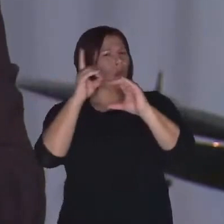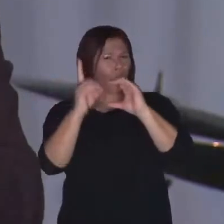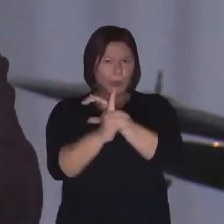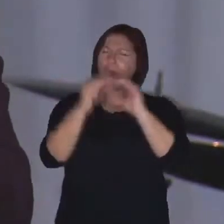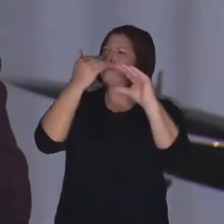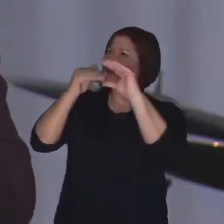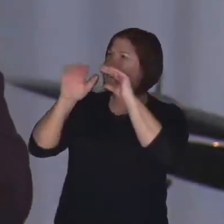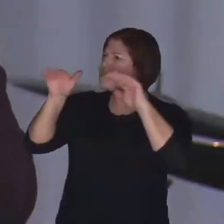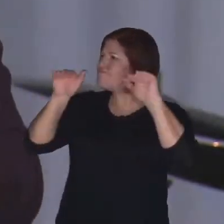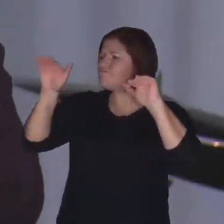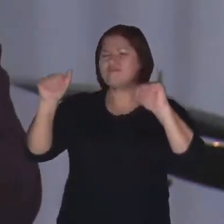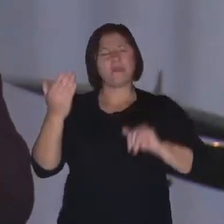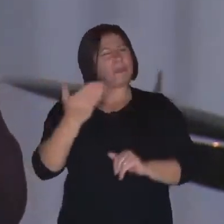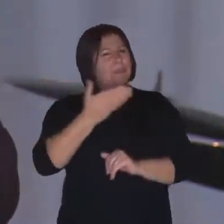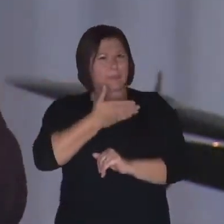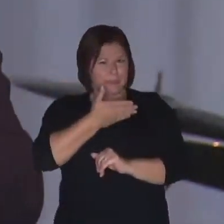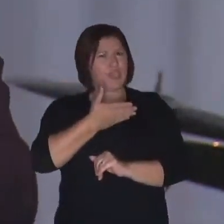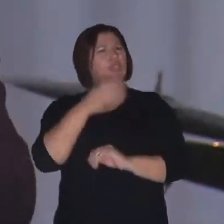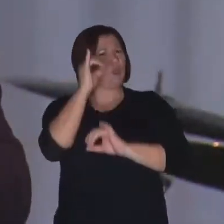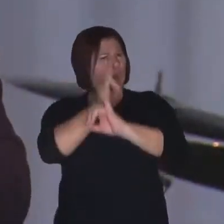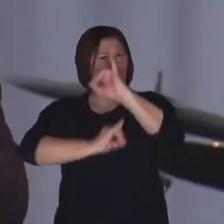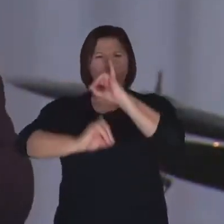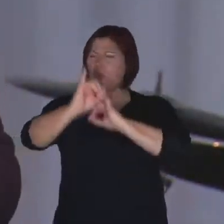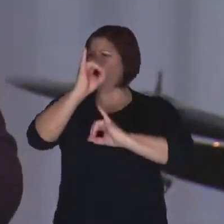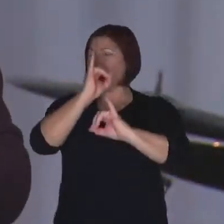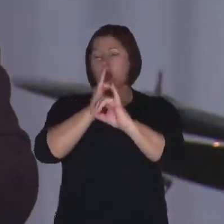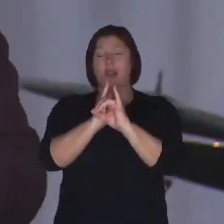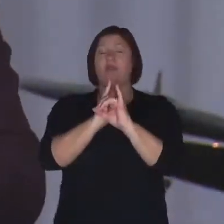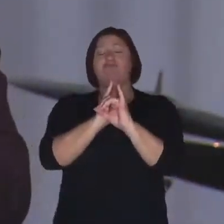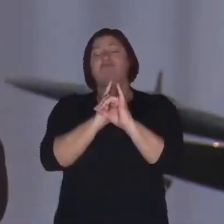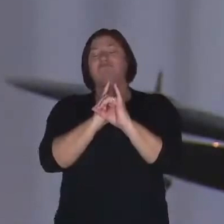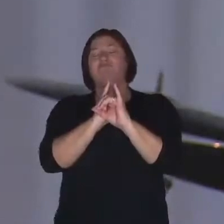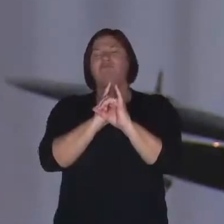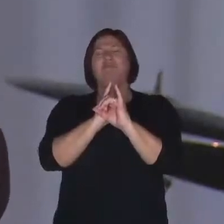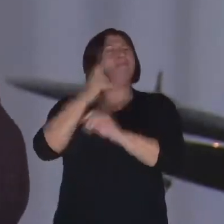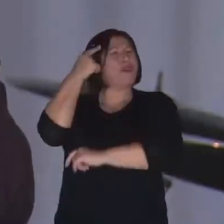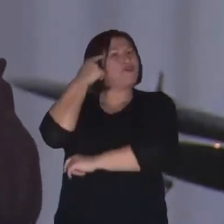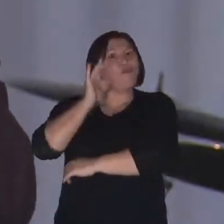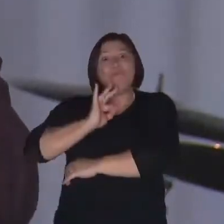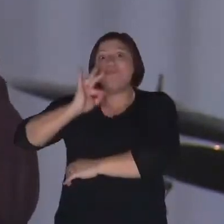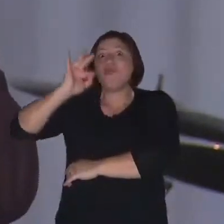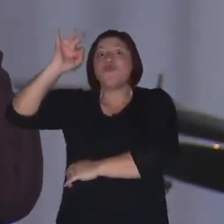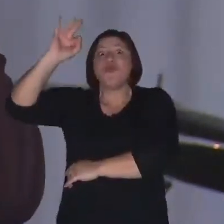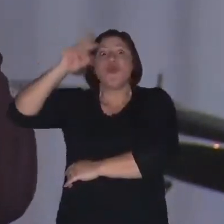chamado internet. Tem pessoas que vão assistir esse culto em 2030. Acredite, a gente viveu um negócio